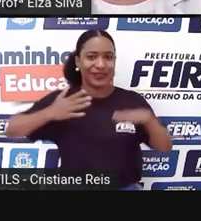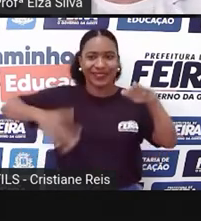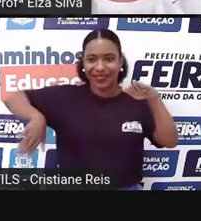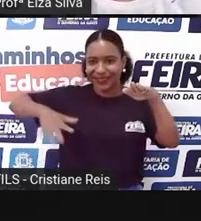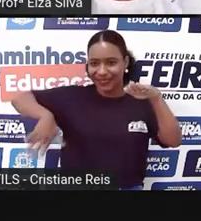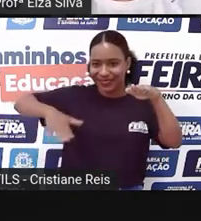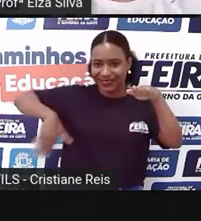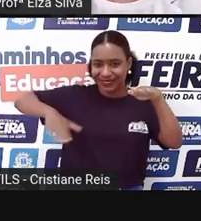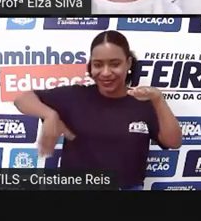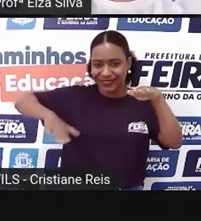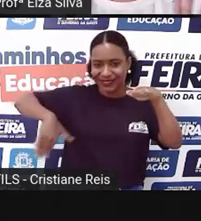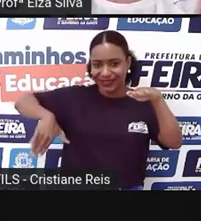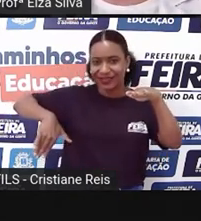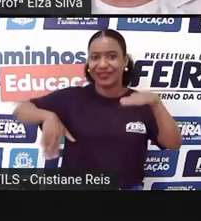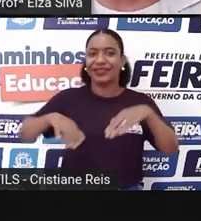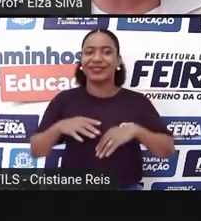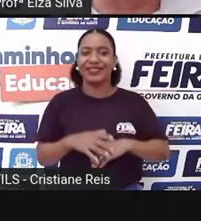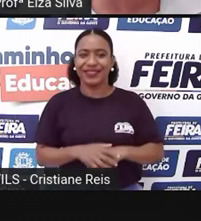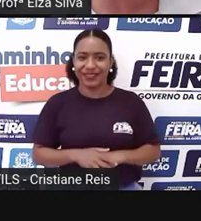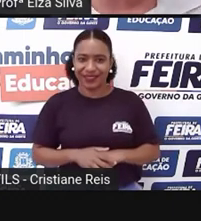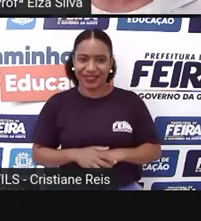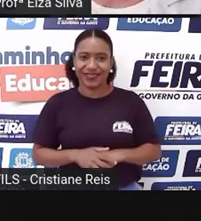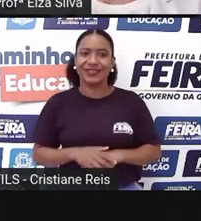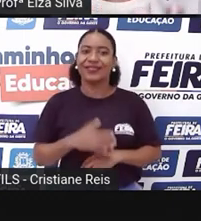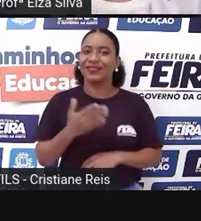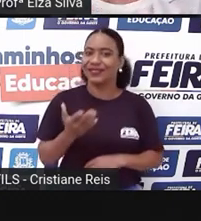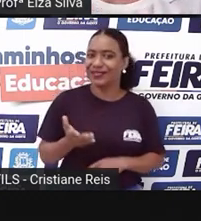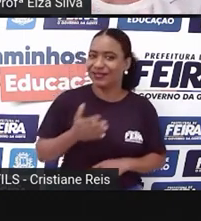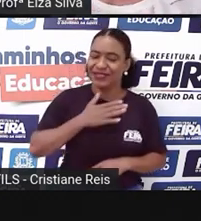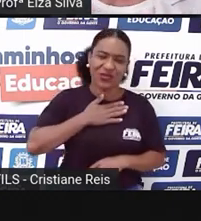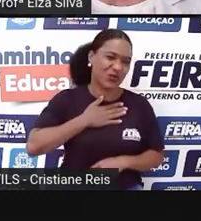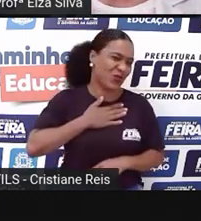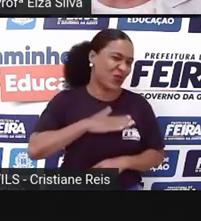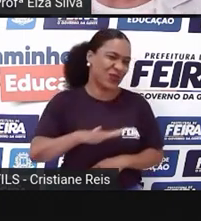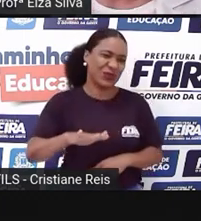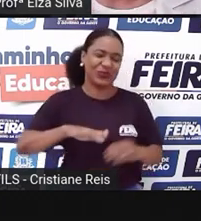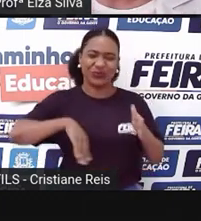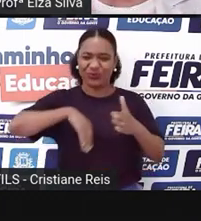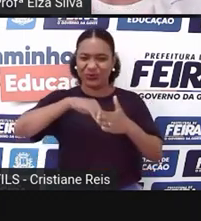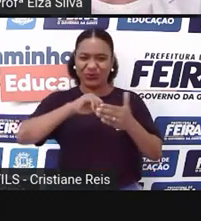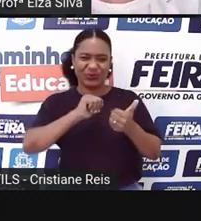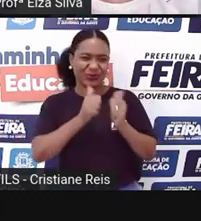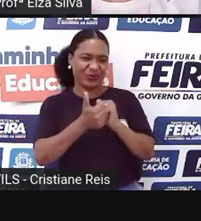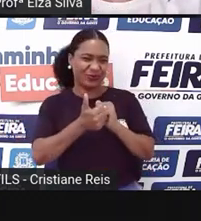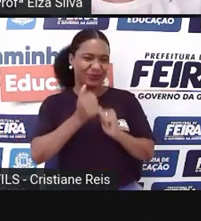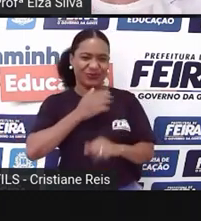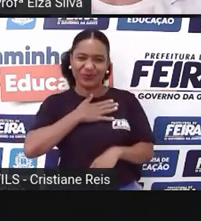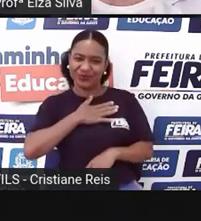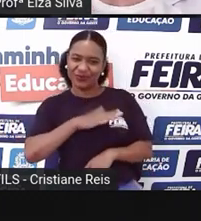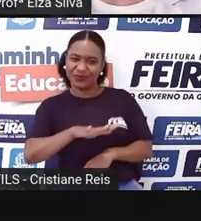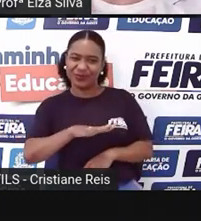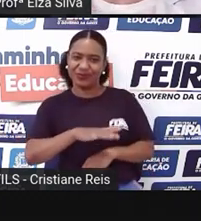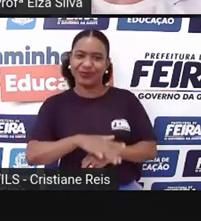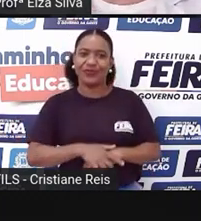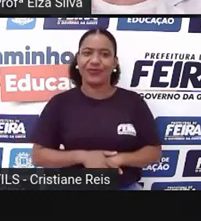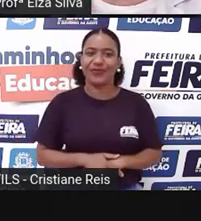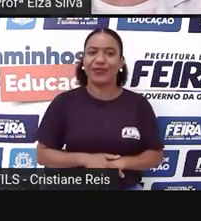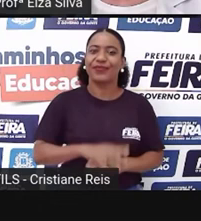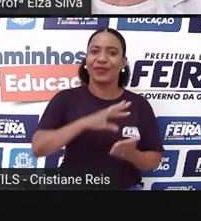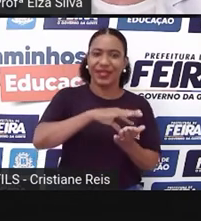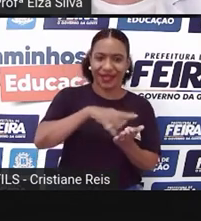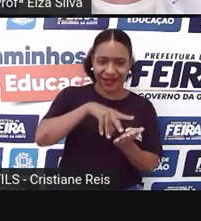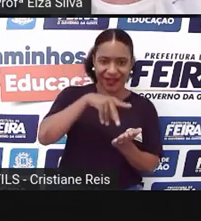dislike playing football. Eu sei que vocês não vão gostar, mas, gente, eu não gosto muito de futebol, ok? Arts,